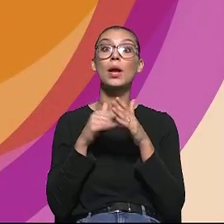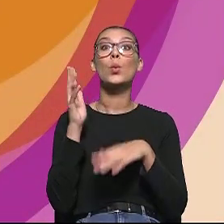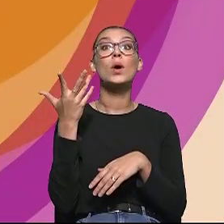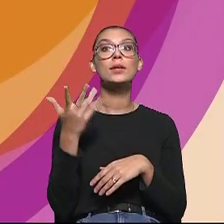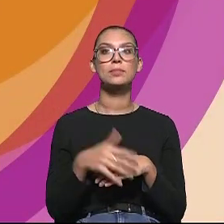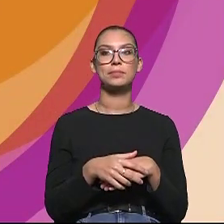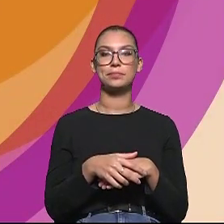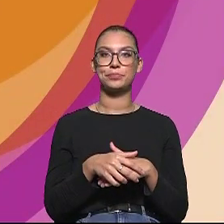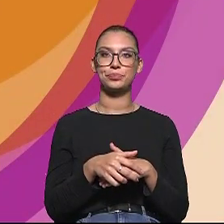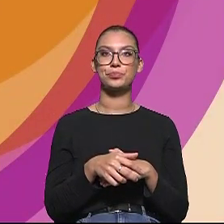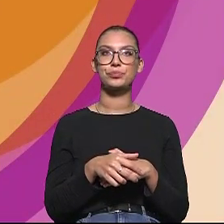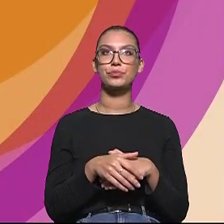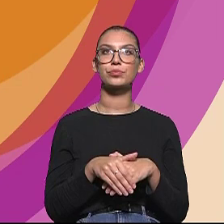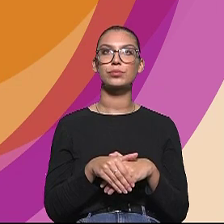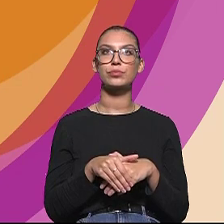para.